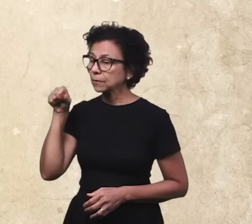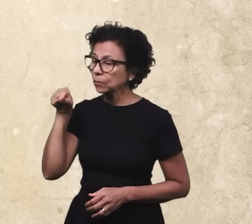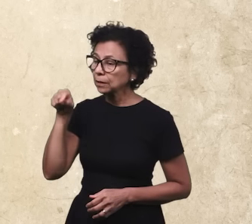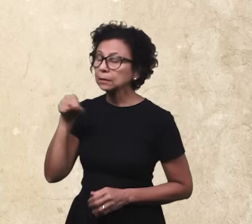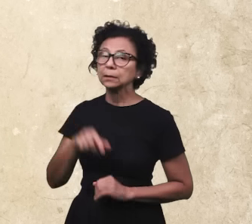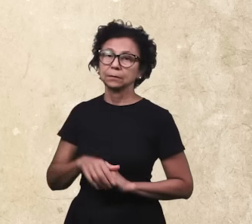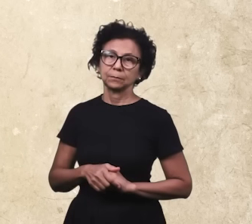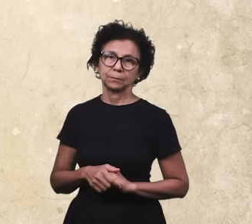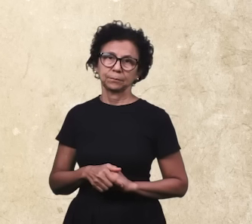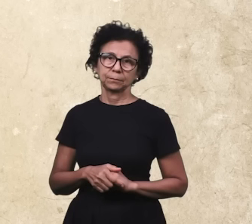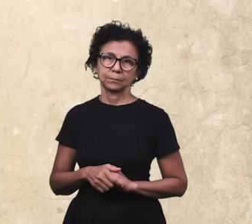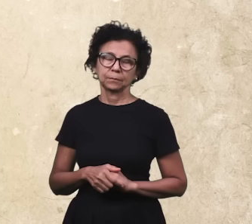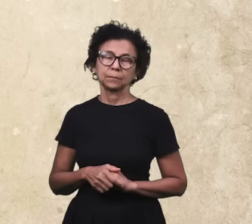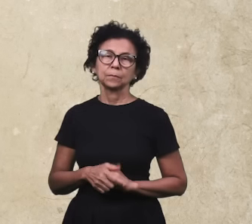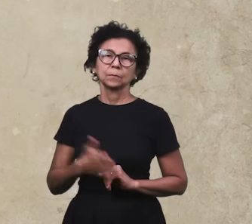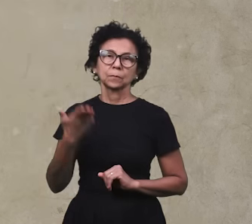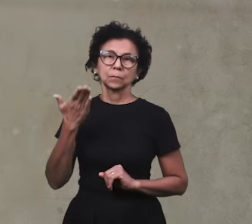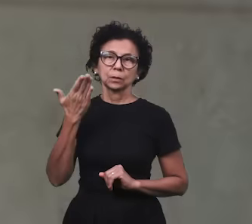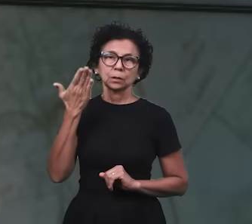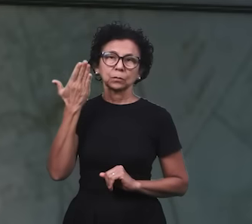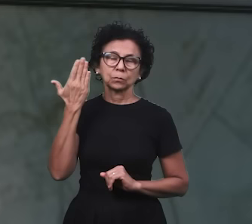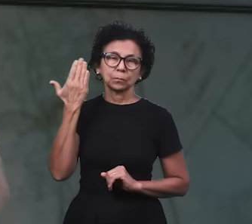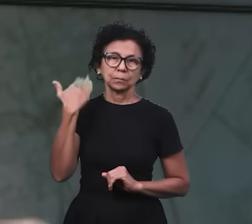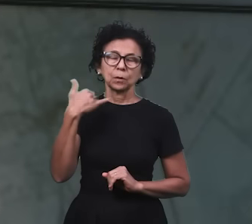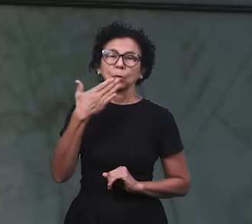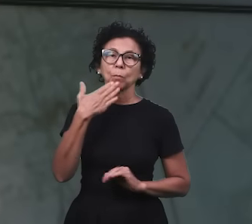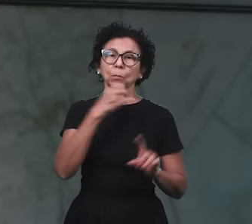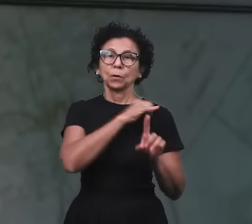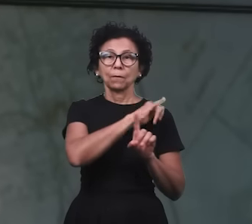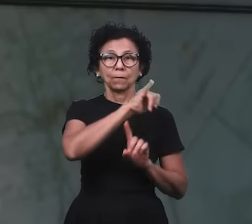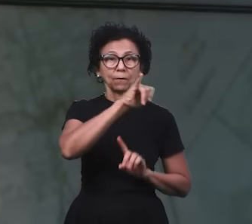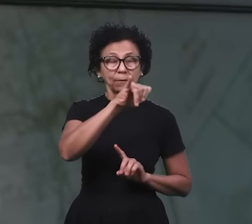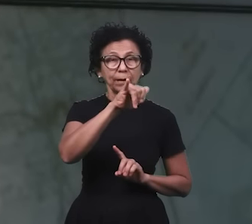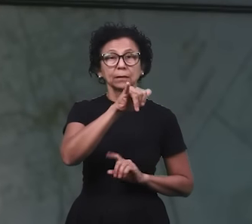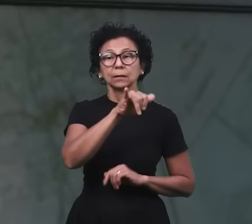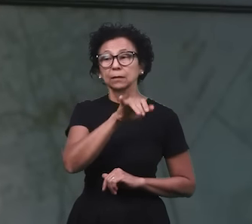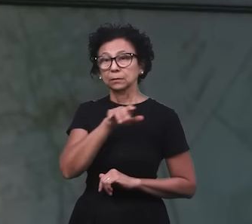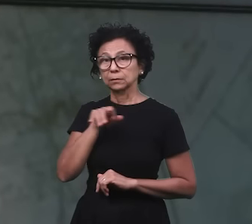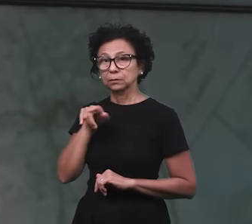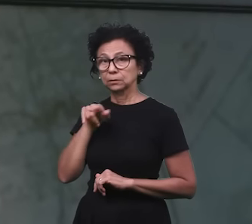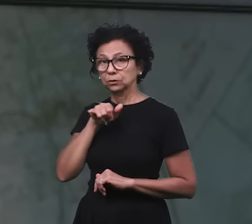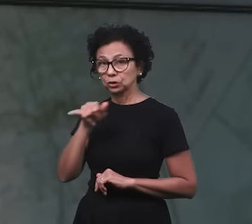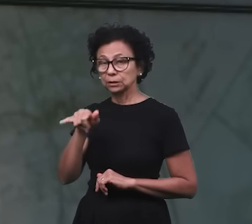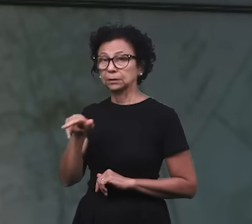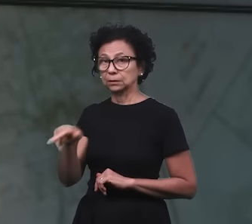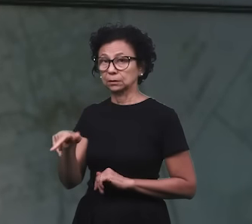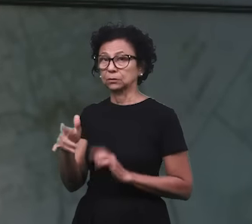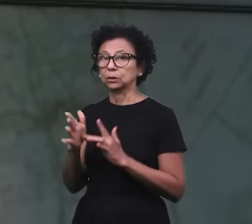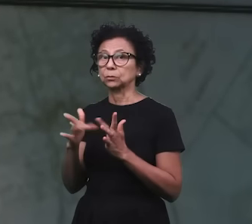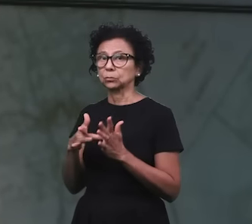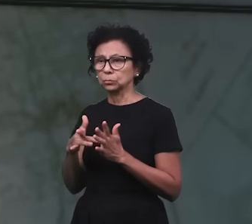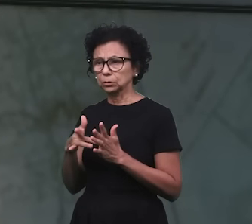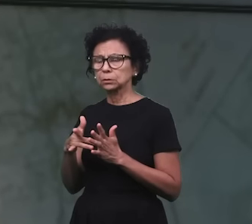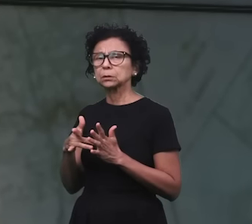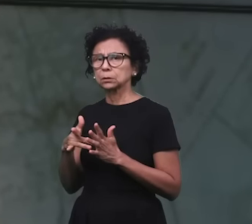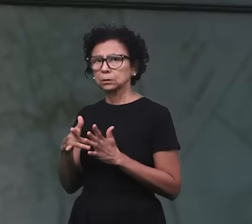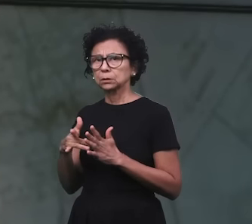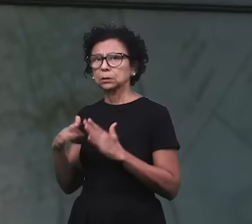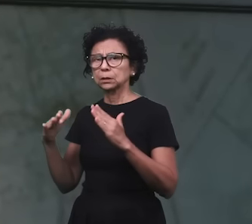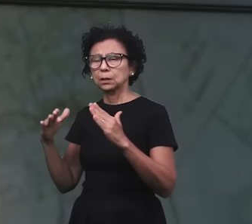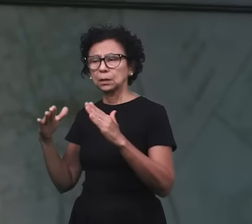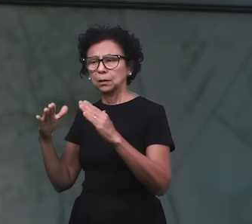dito pelos profetas. Então, nós precisamos entender que a Bíblia é a verdade. Então,